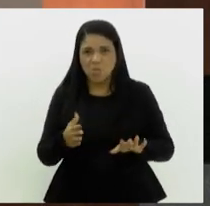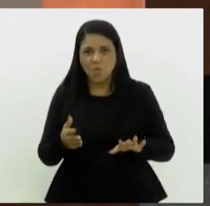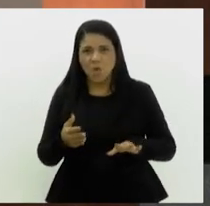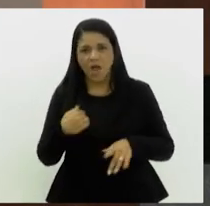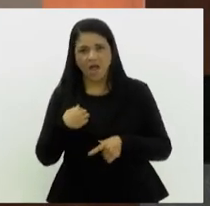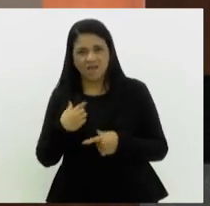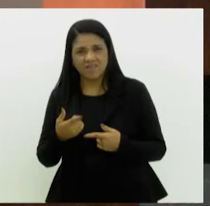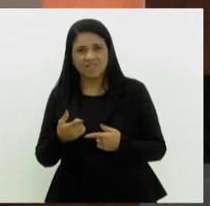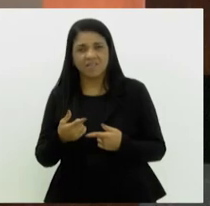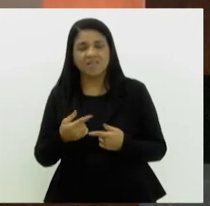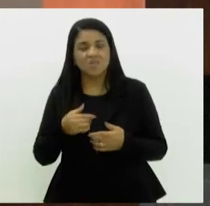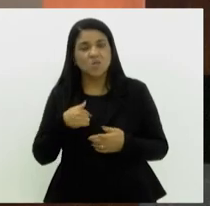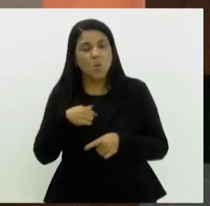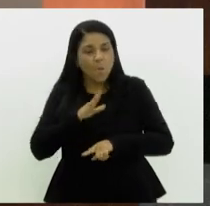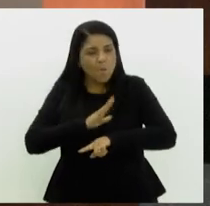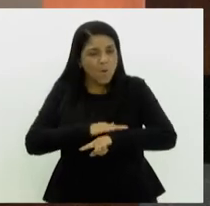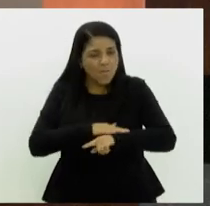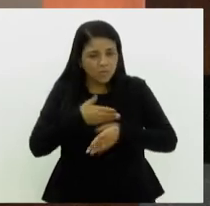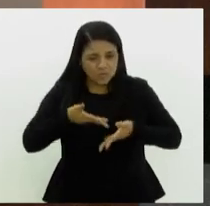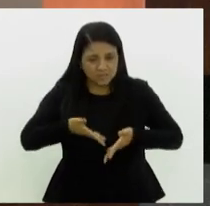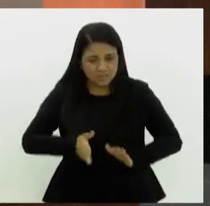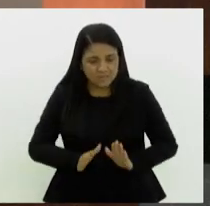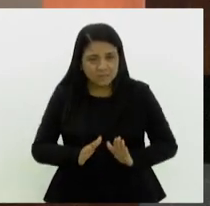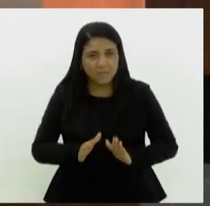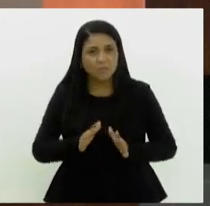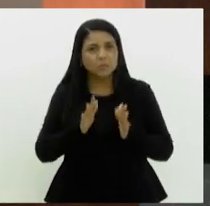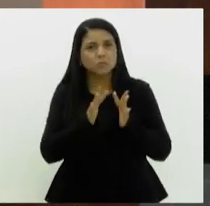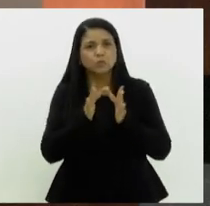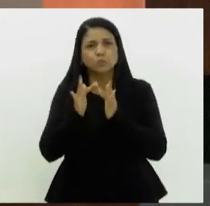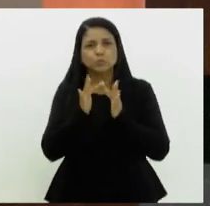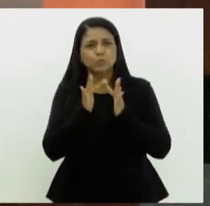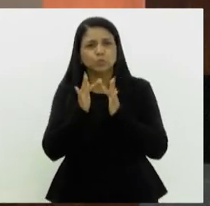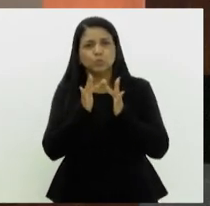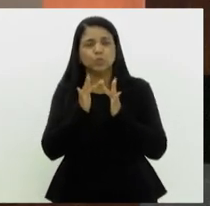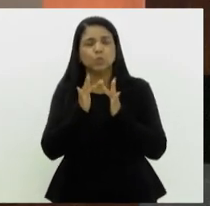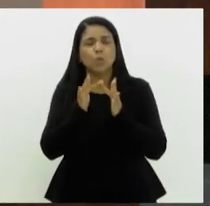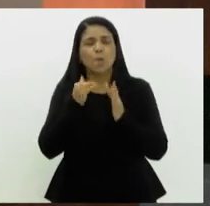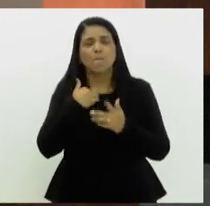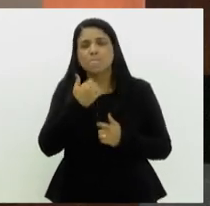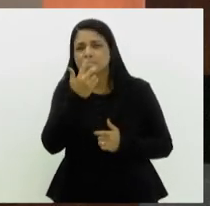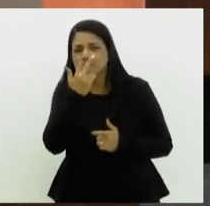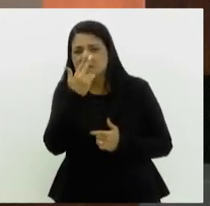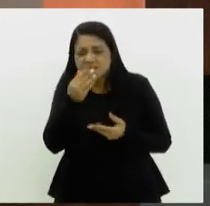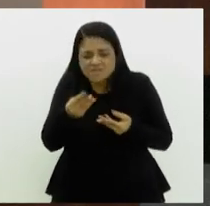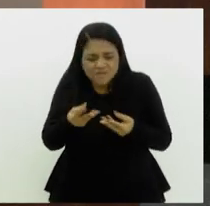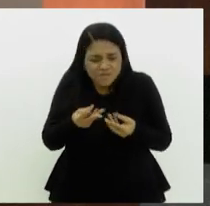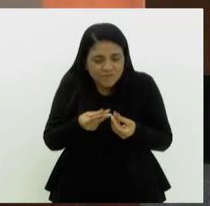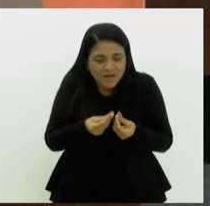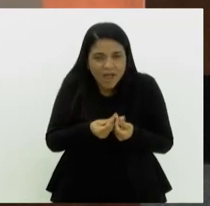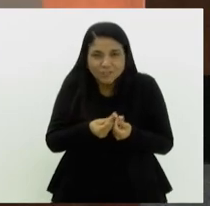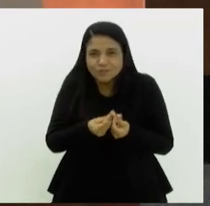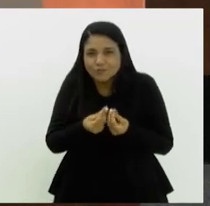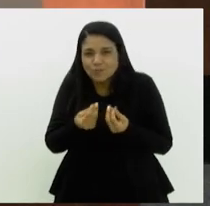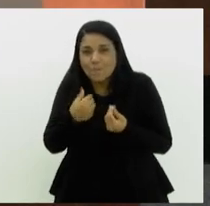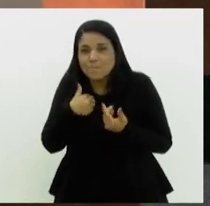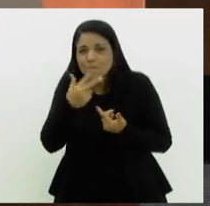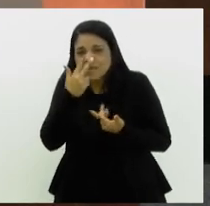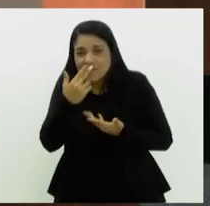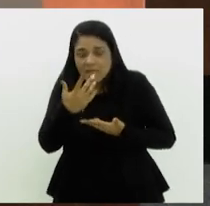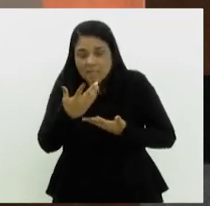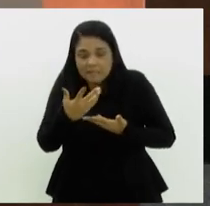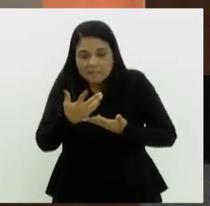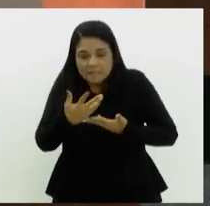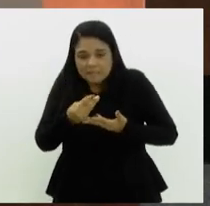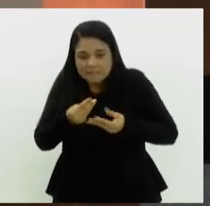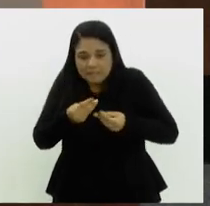aproximar dos nossos filhos desde o momento do nascimento, mesmo quando eles parecem frágeis, se a gente pegar, parece que vai quebrar. Parece